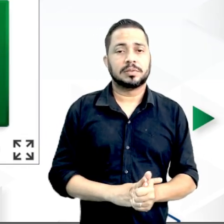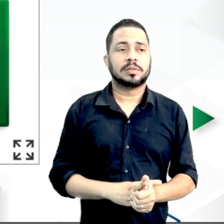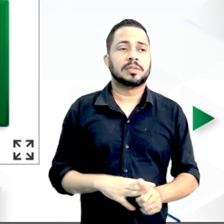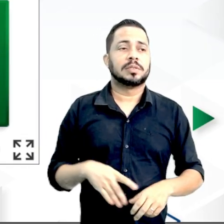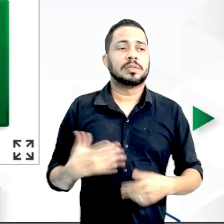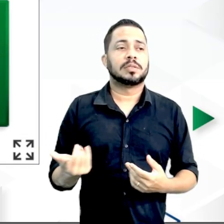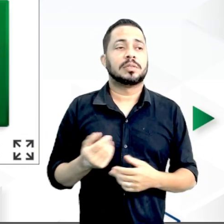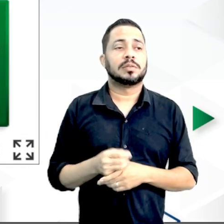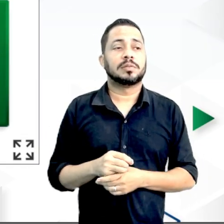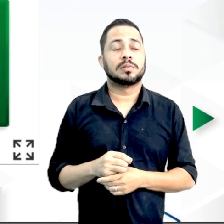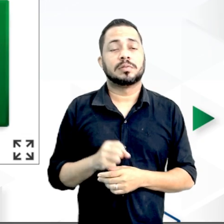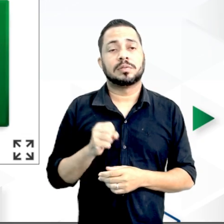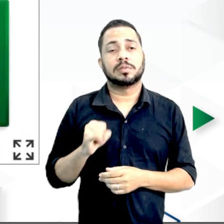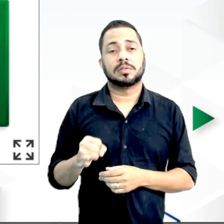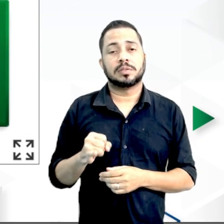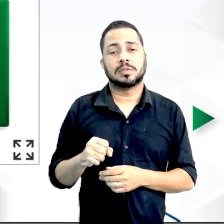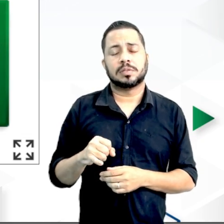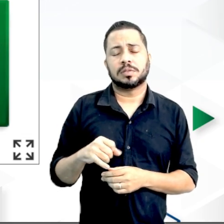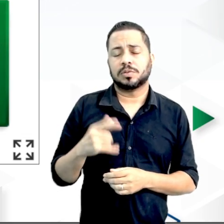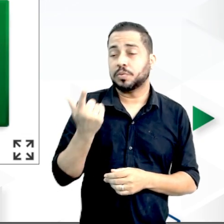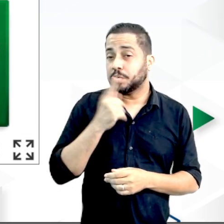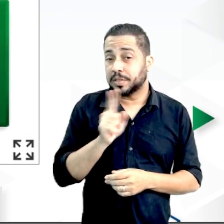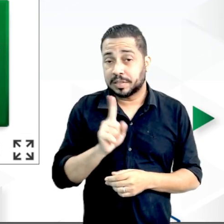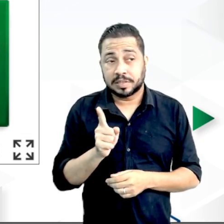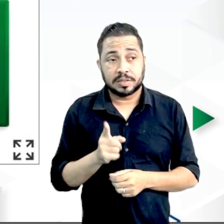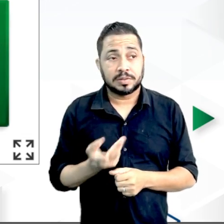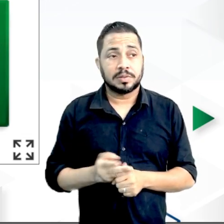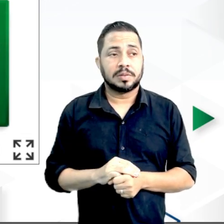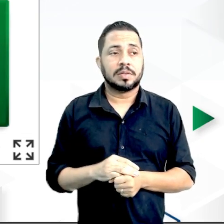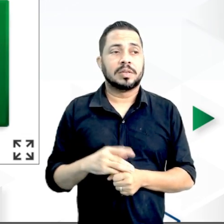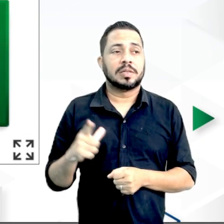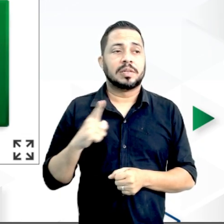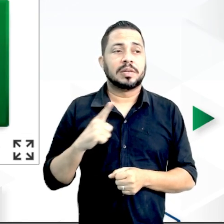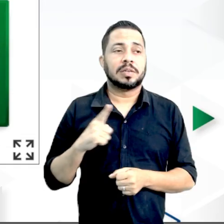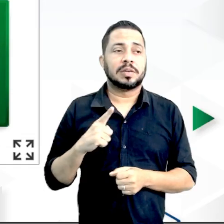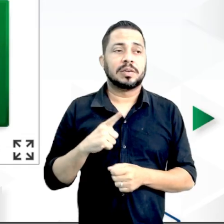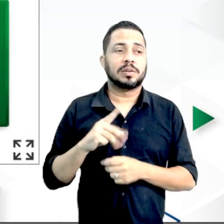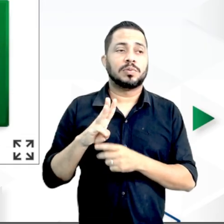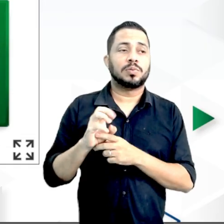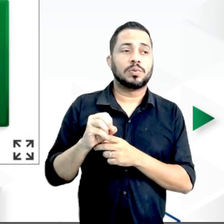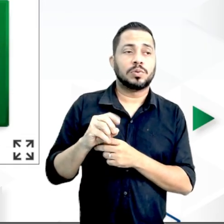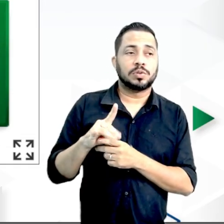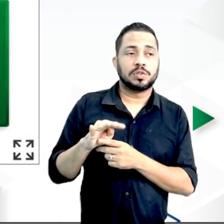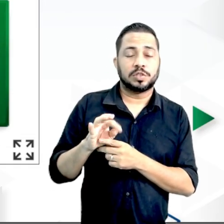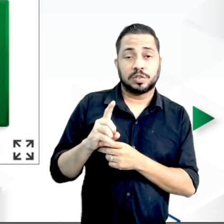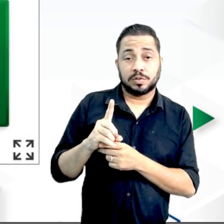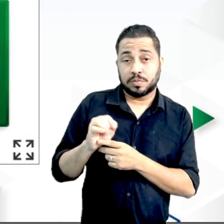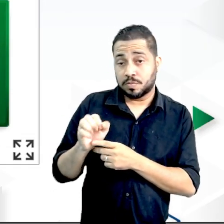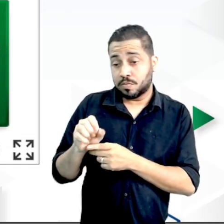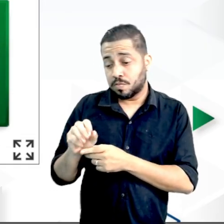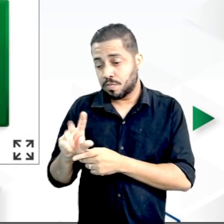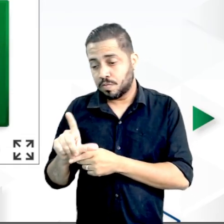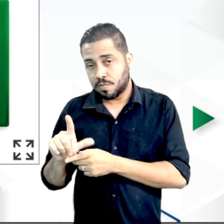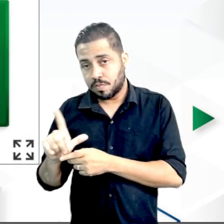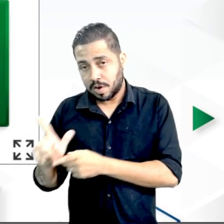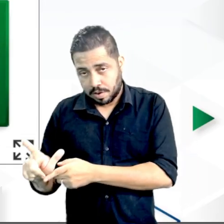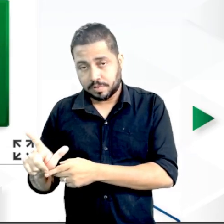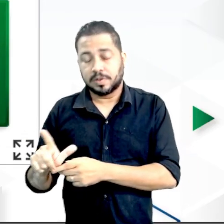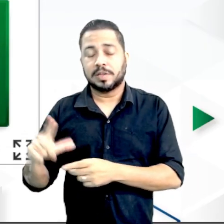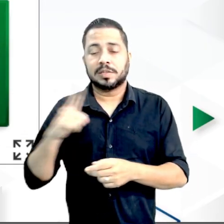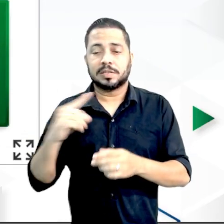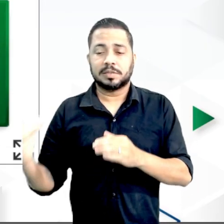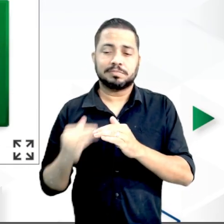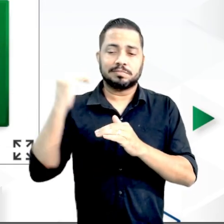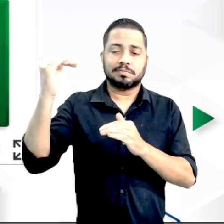WordWall. Então, se você não conhecia, vai conhecer agora o WordWall. E é muito fácil. Você entra na barra superior